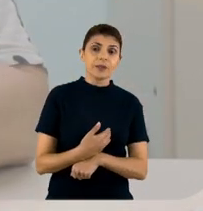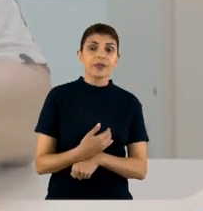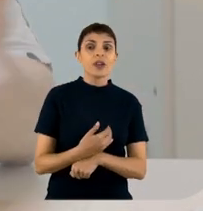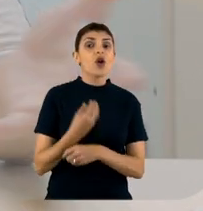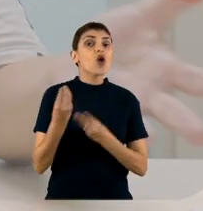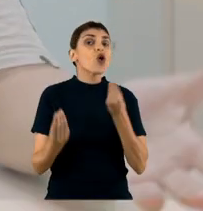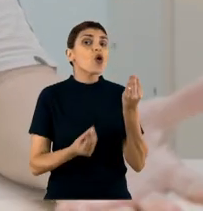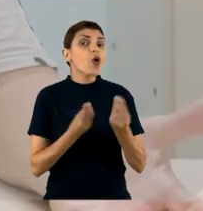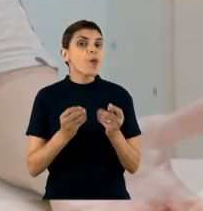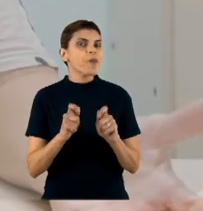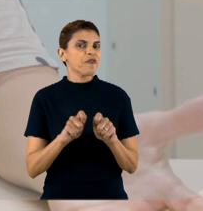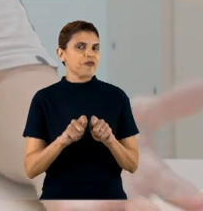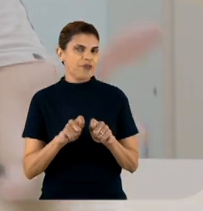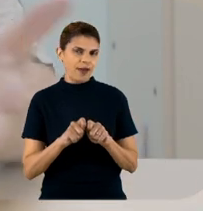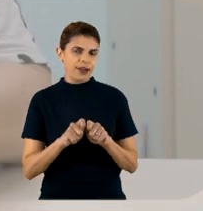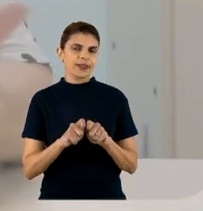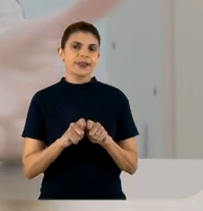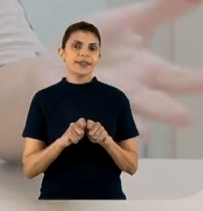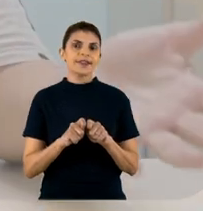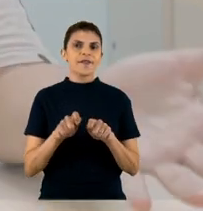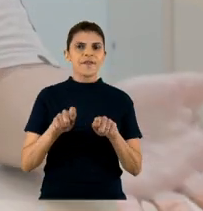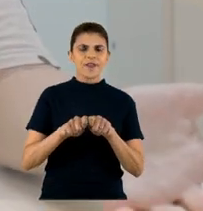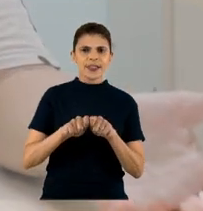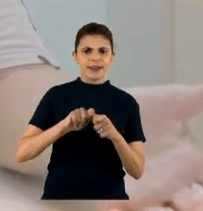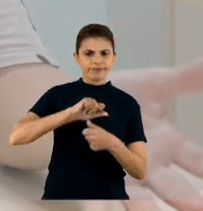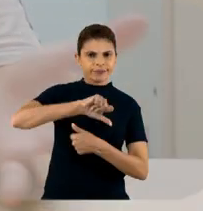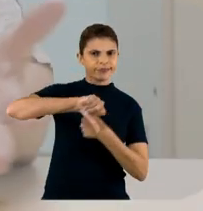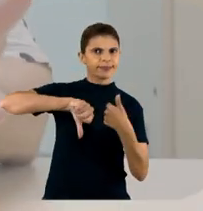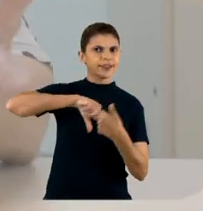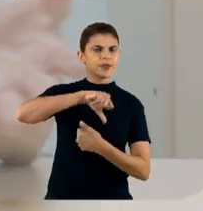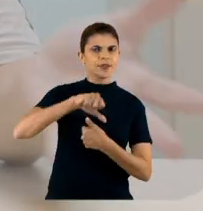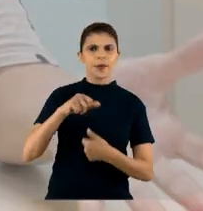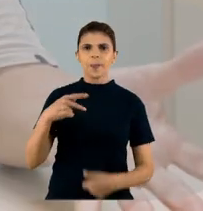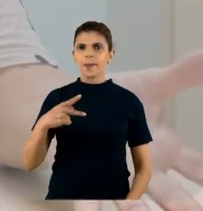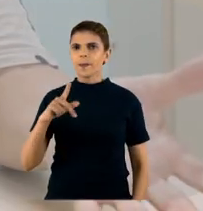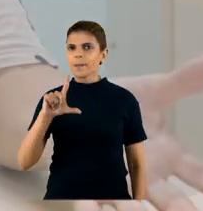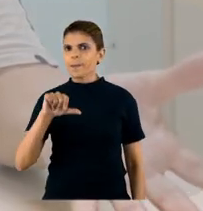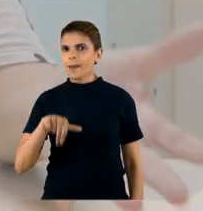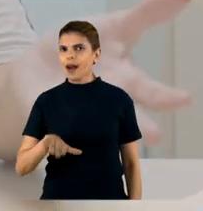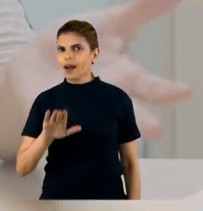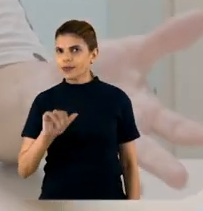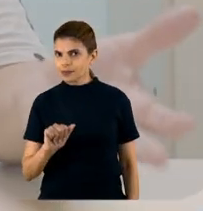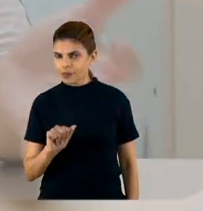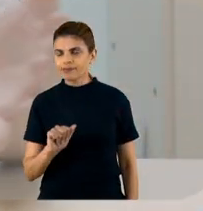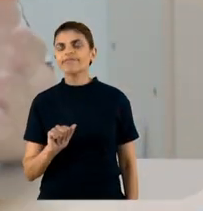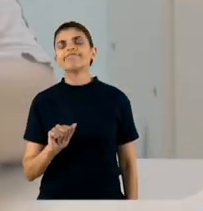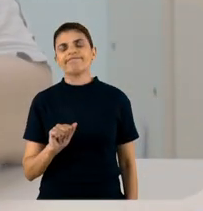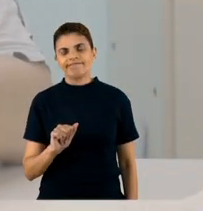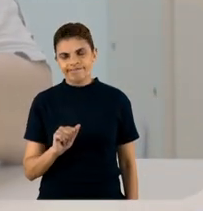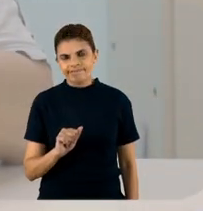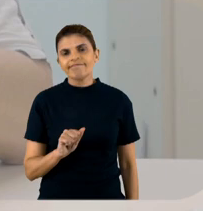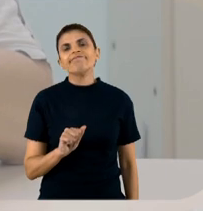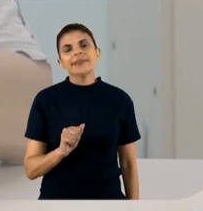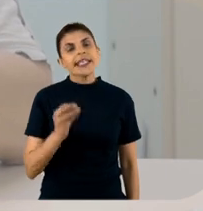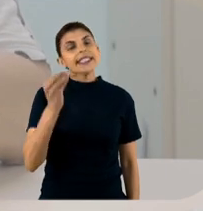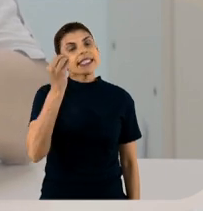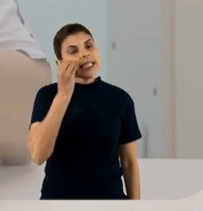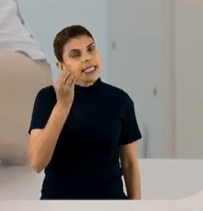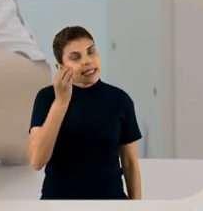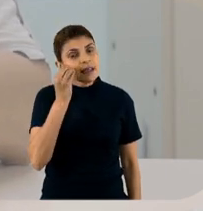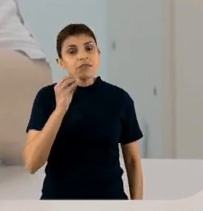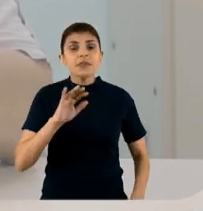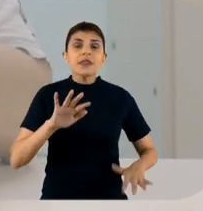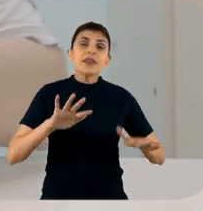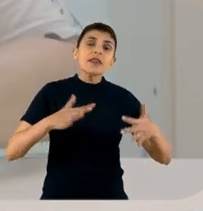e como que você vai fazer transfusão de plasma Num caso leve também né então estão